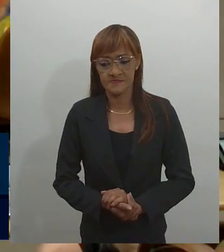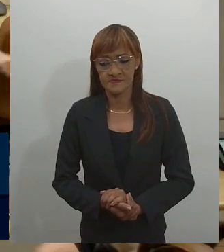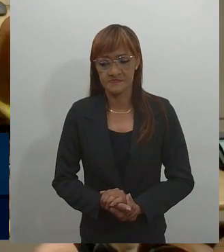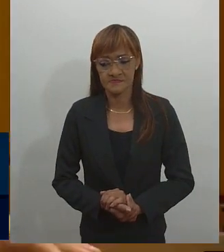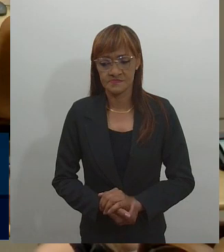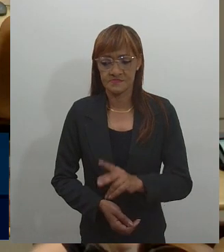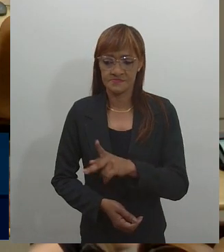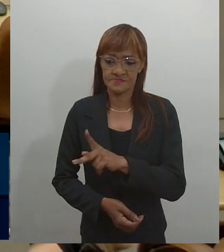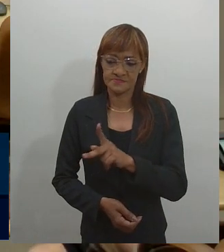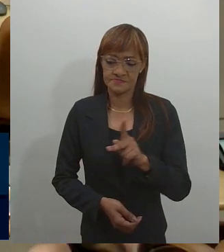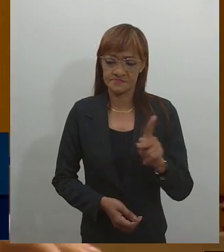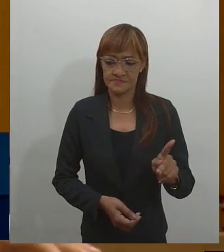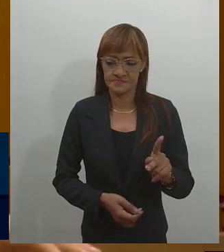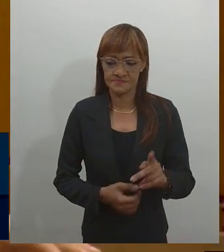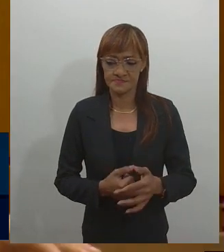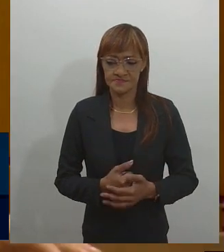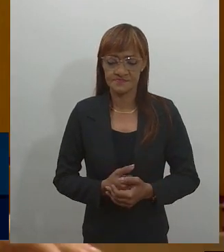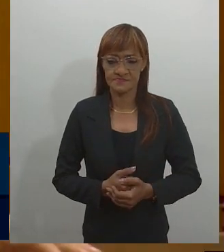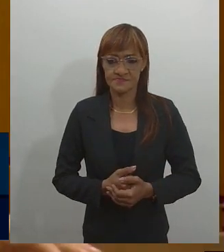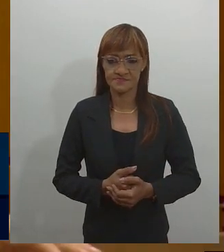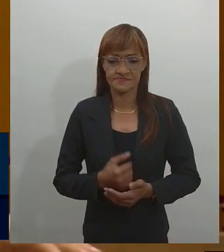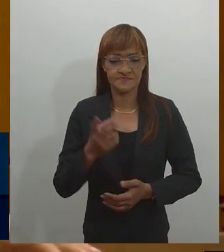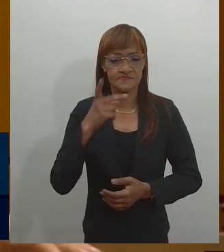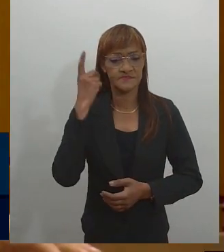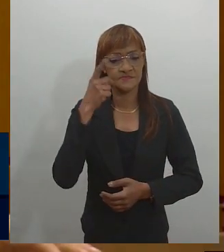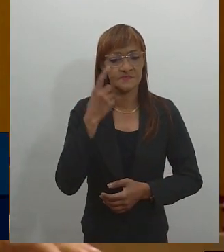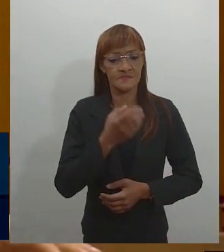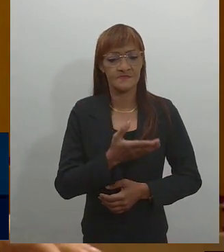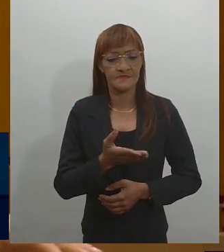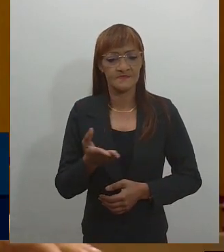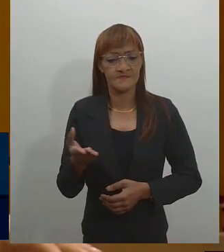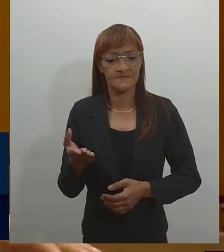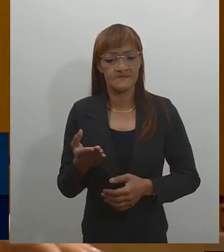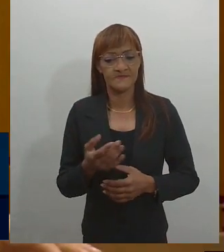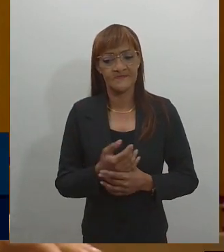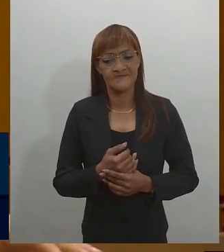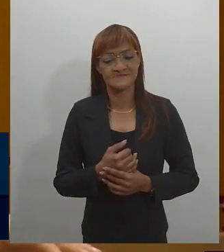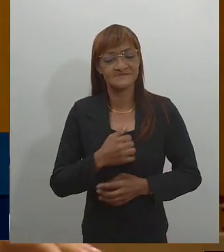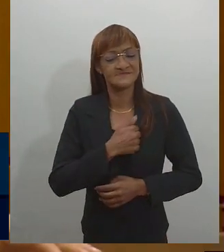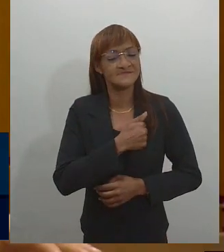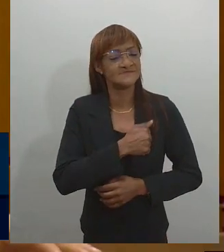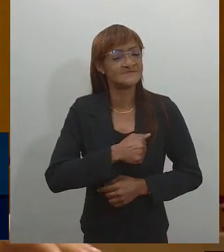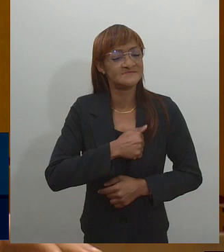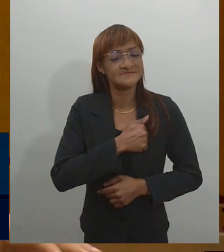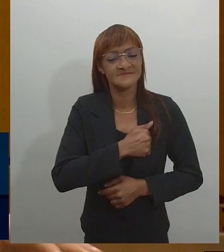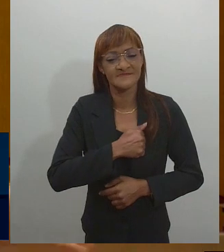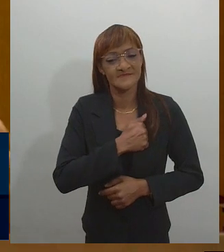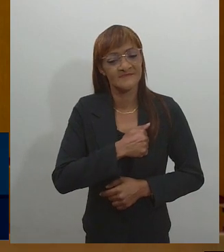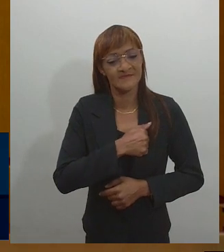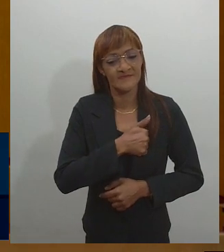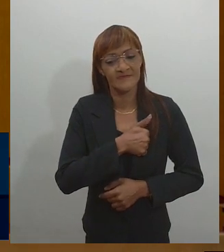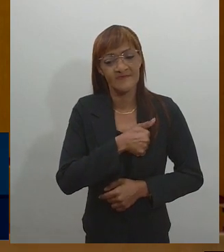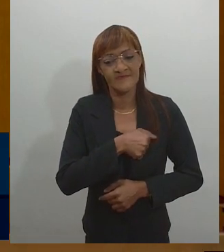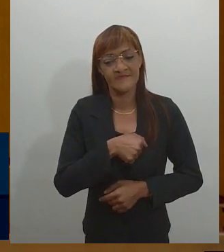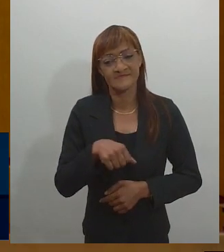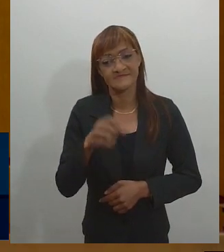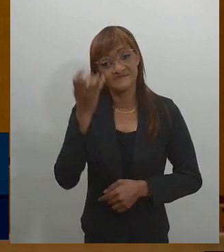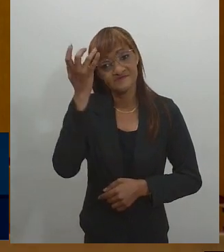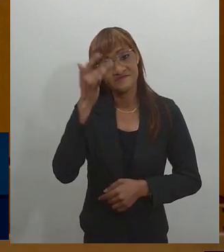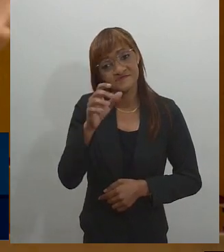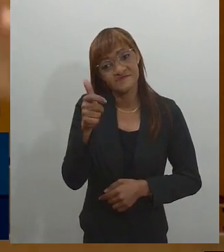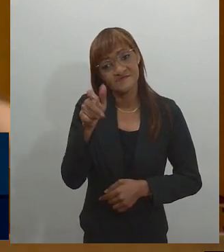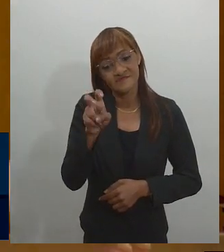colegas deputados. Que saudade, né? Foram só 15 dias, mas